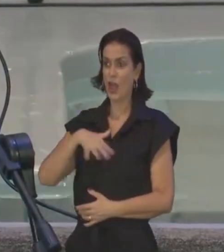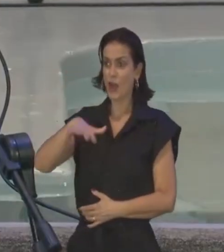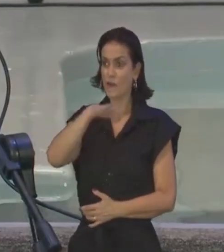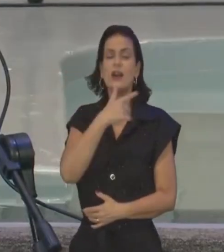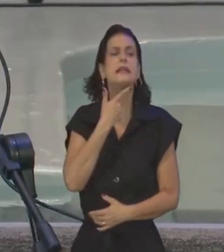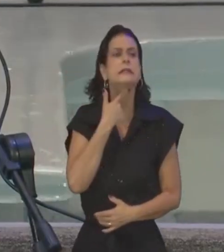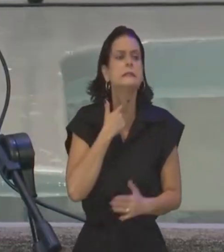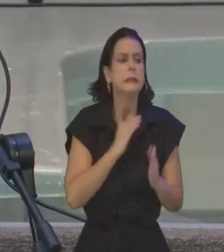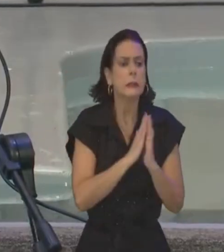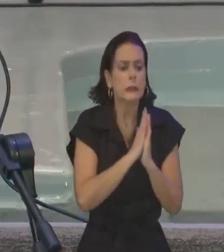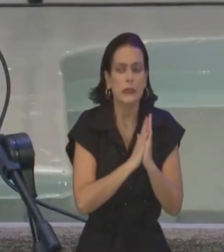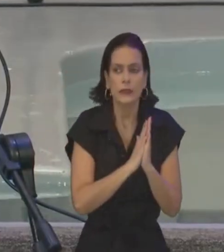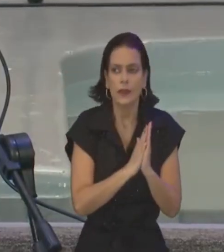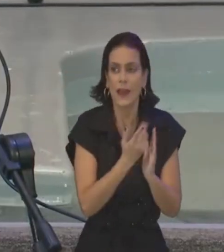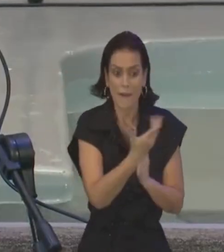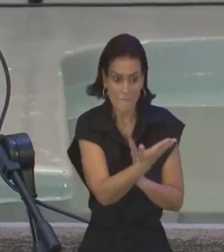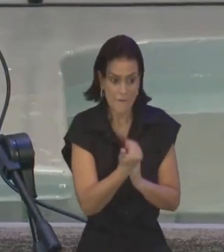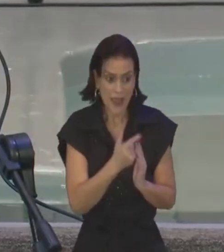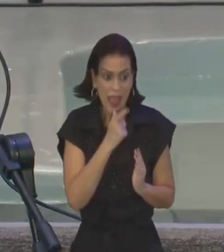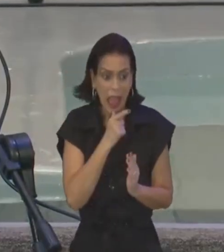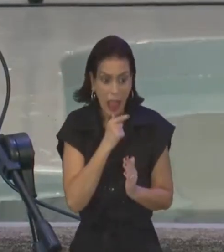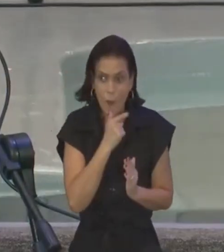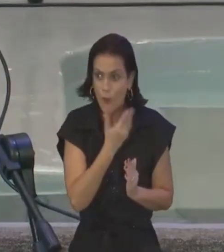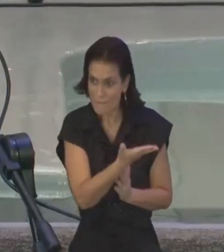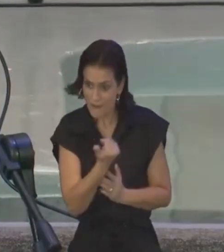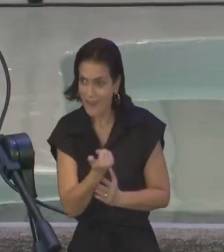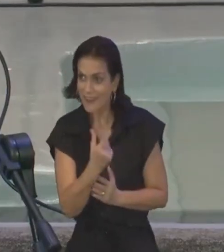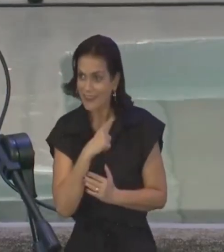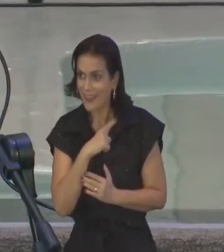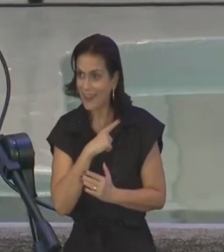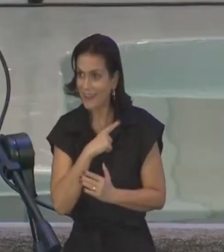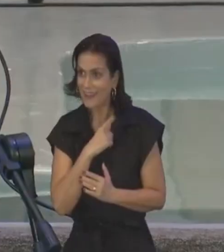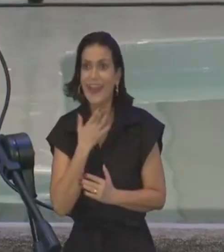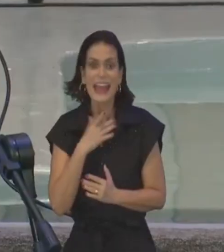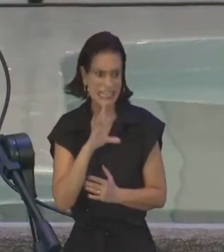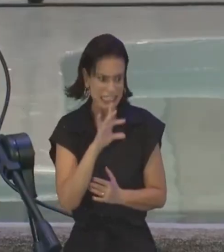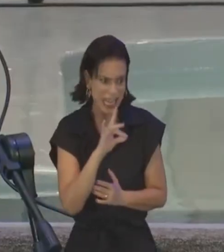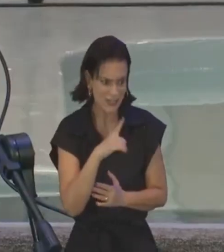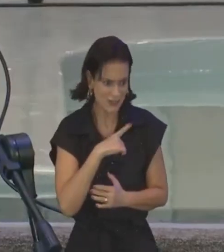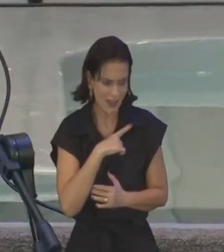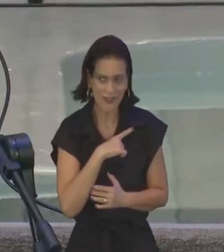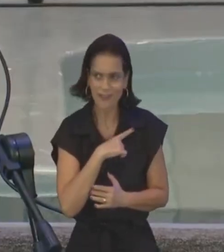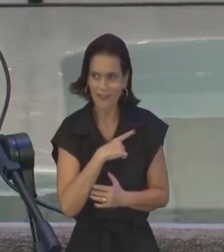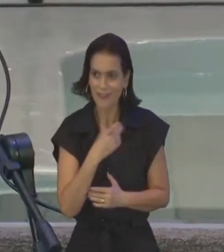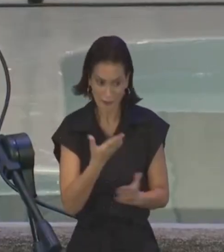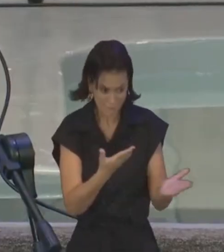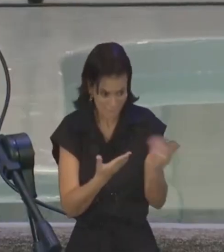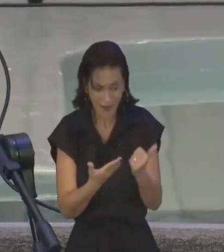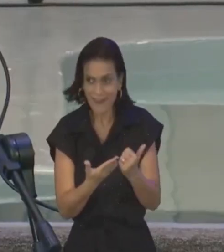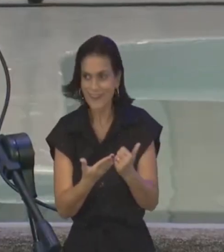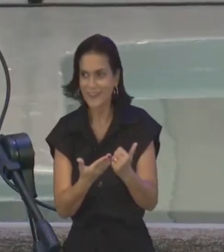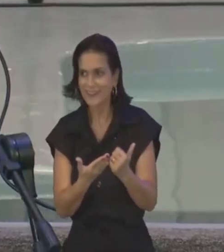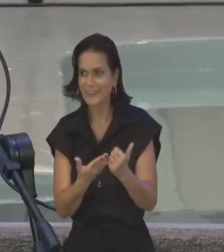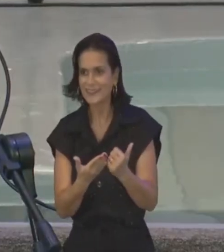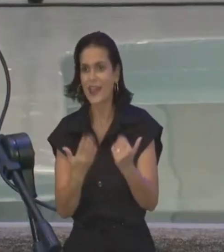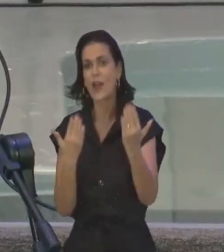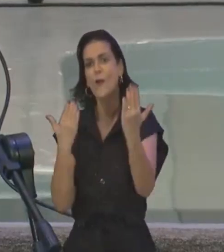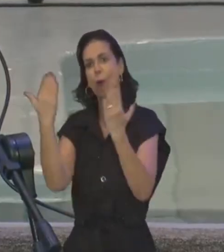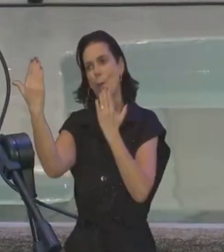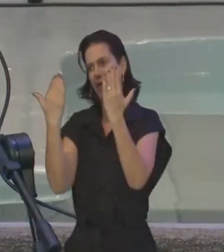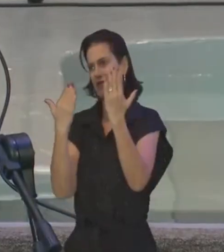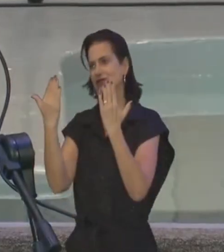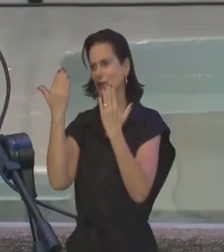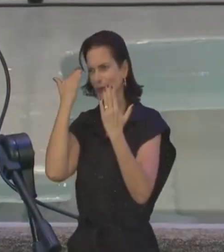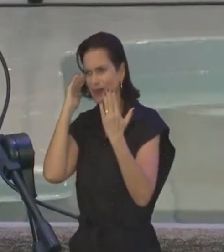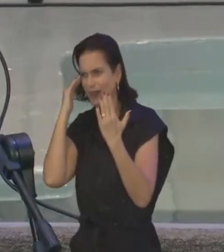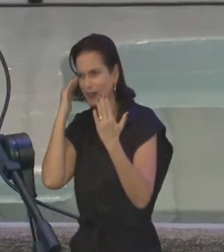sede, venham às águas. Há muitos paralelos na palavra de Deus que nos mostram a